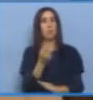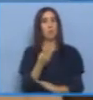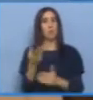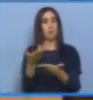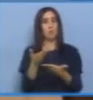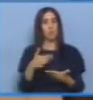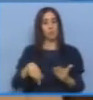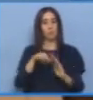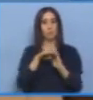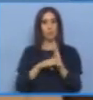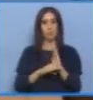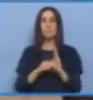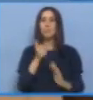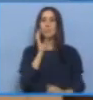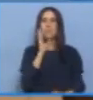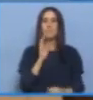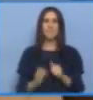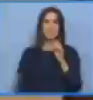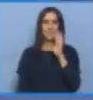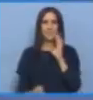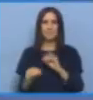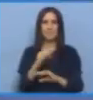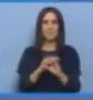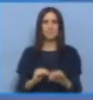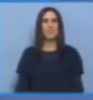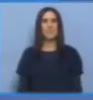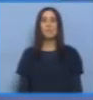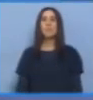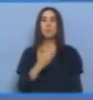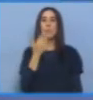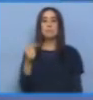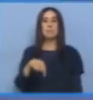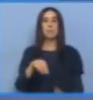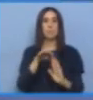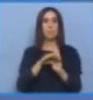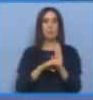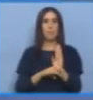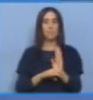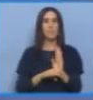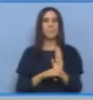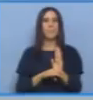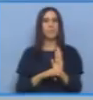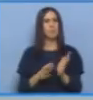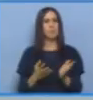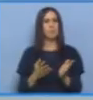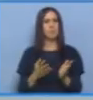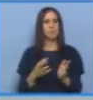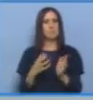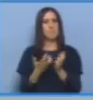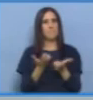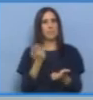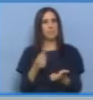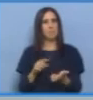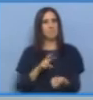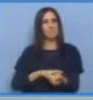programa Eclésia de hoje. Muito boa tarde. Obrigado por estarem neste programa. É já uma marca do ritmo